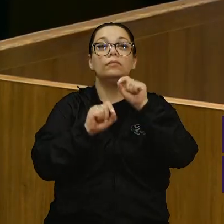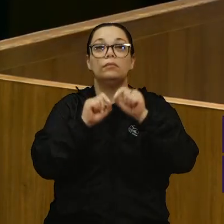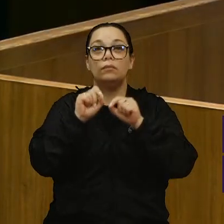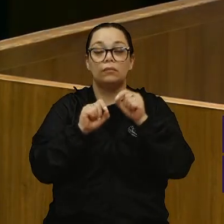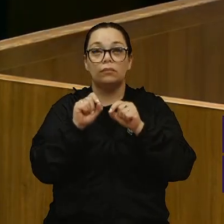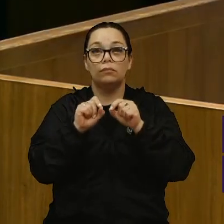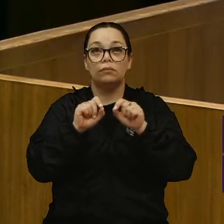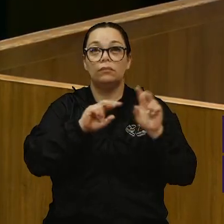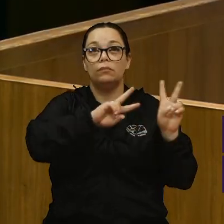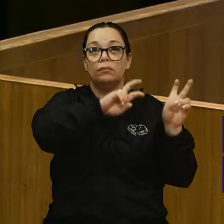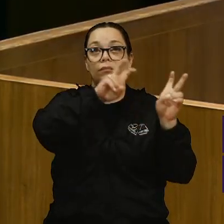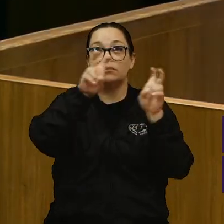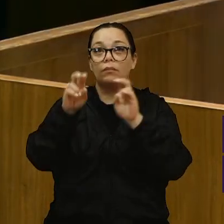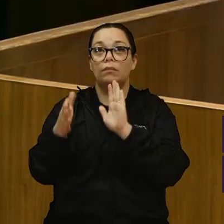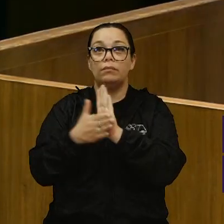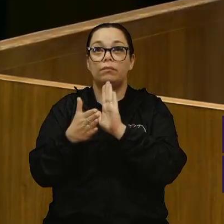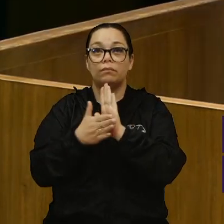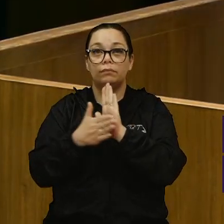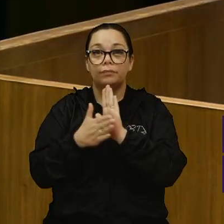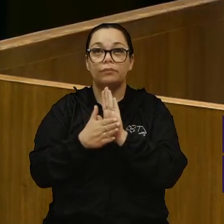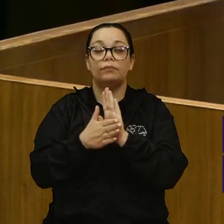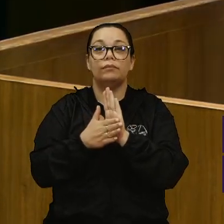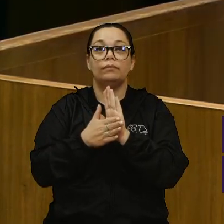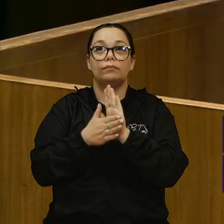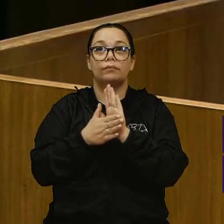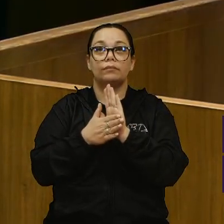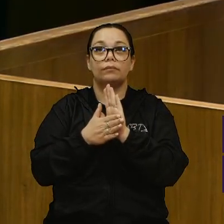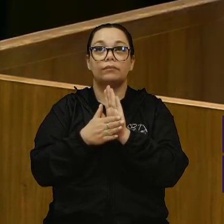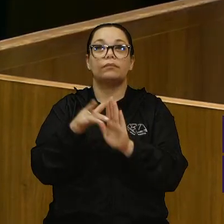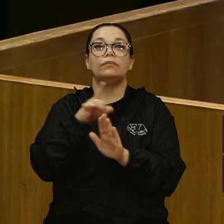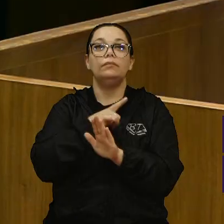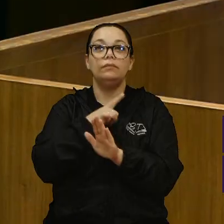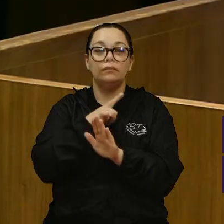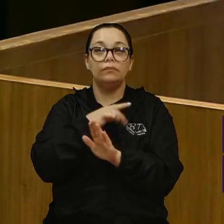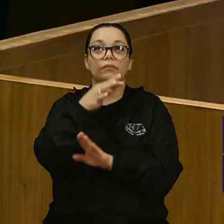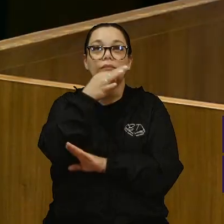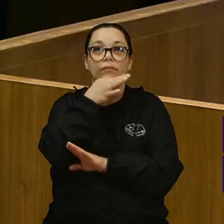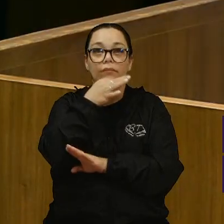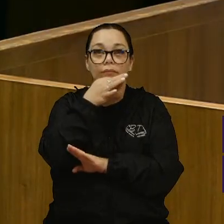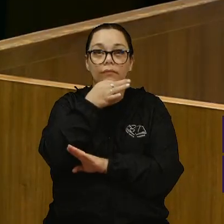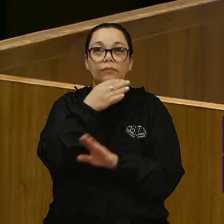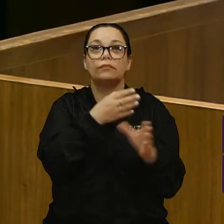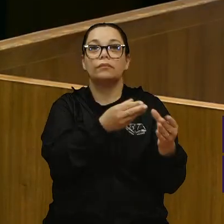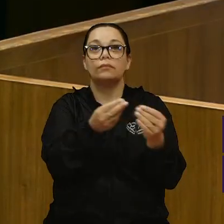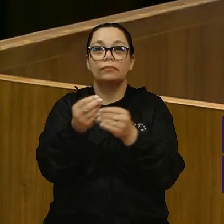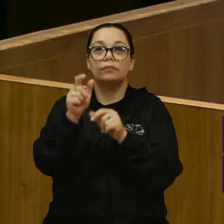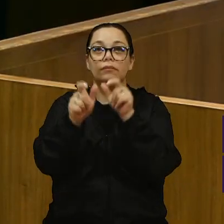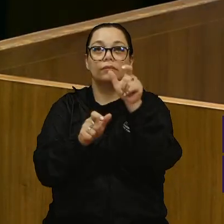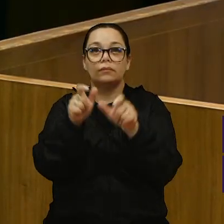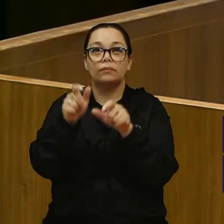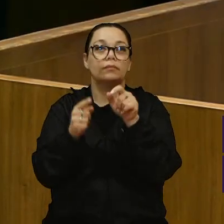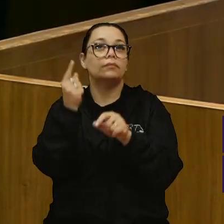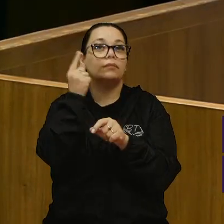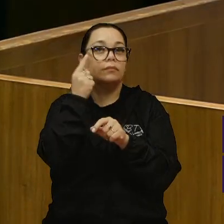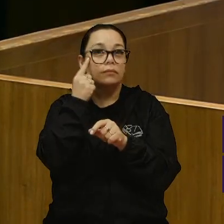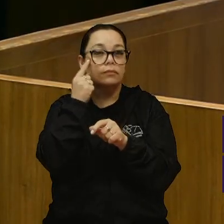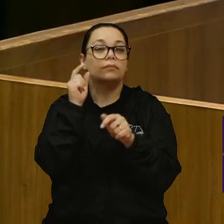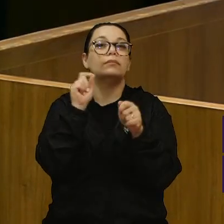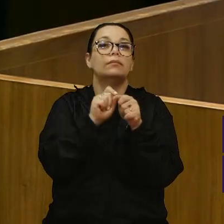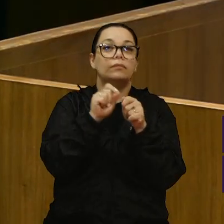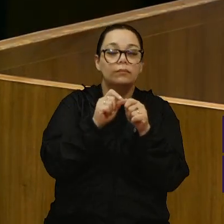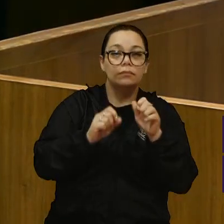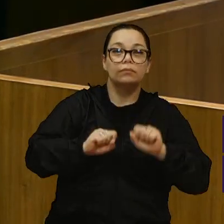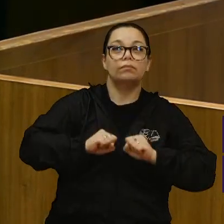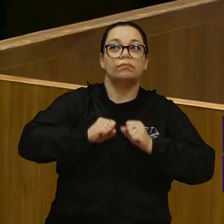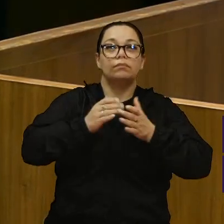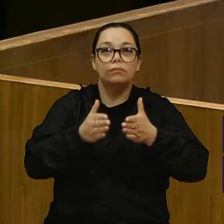tinham várias propostas, porque por sorte, nós temos em Caxias muitas pessoas que pensam, que fazem, que agem,